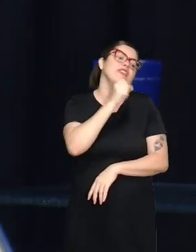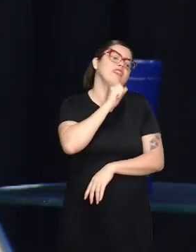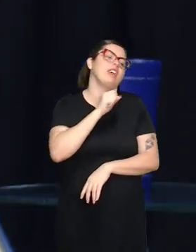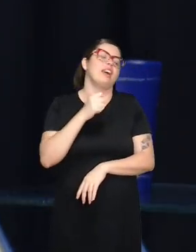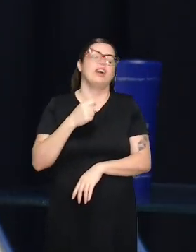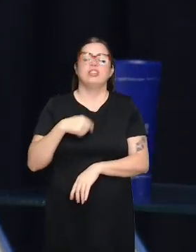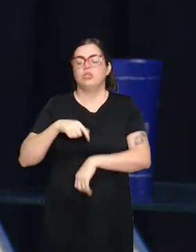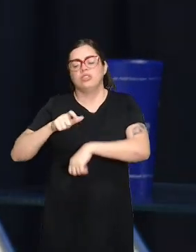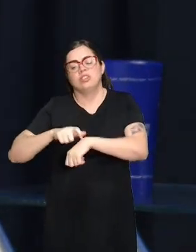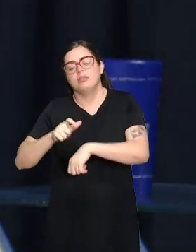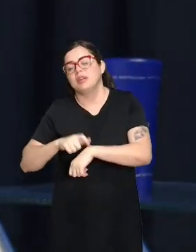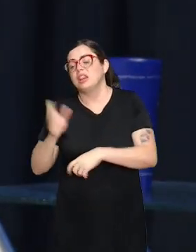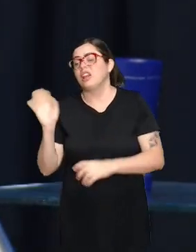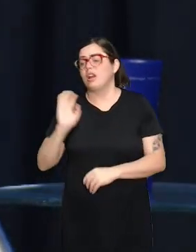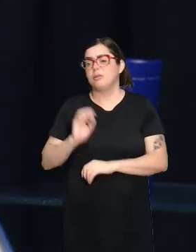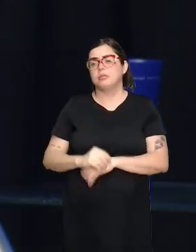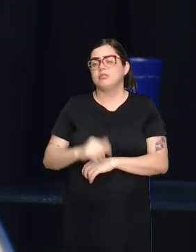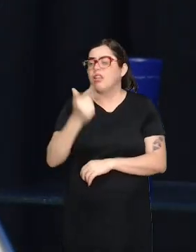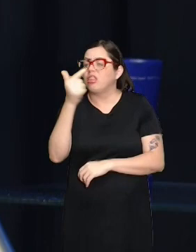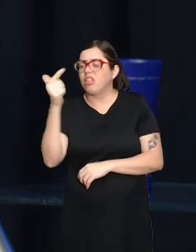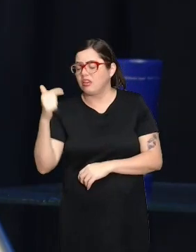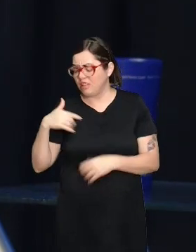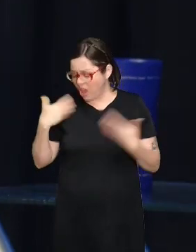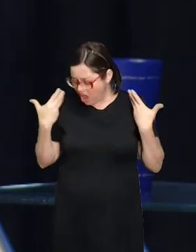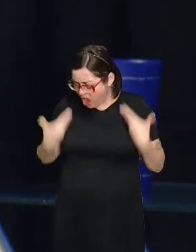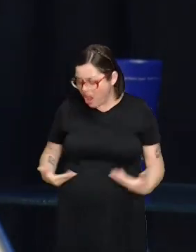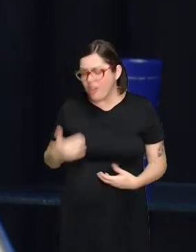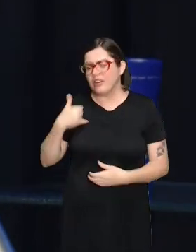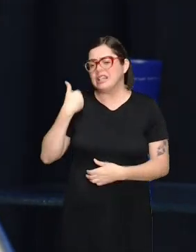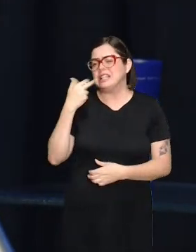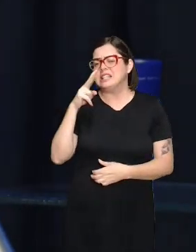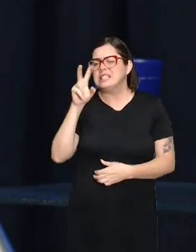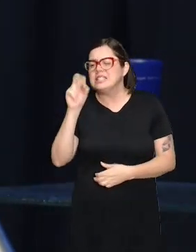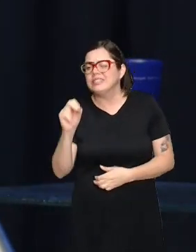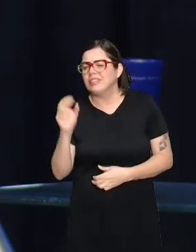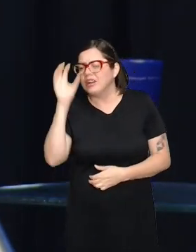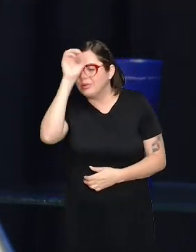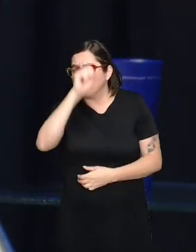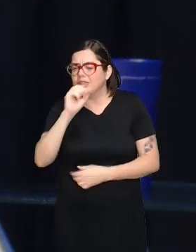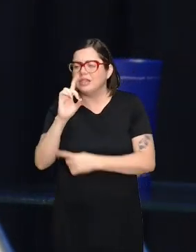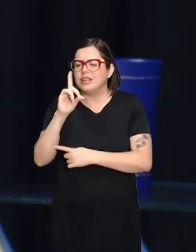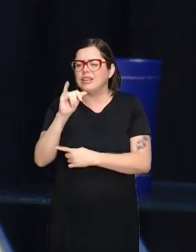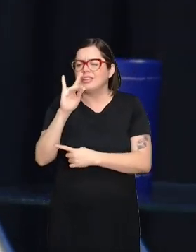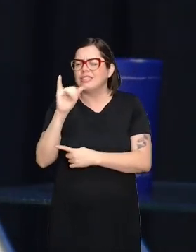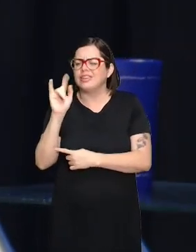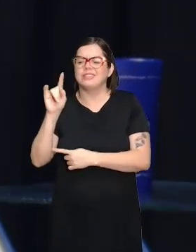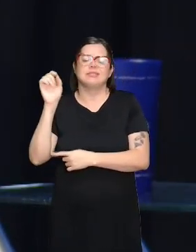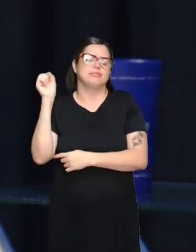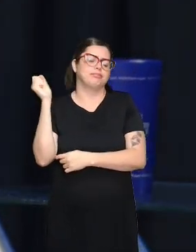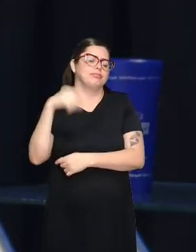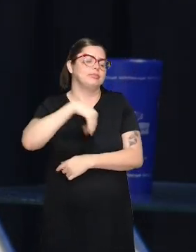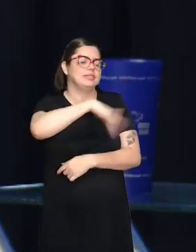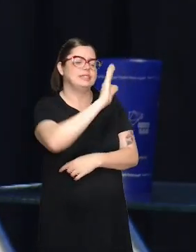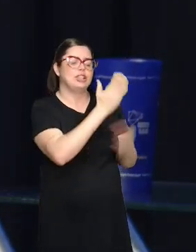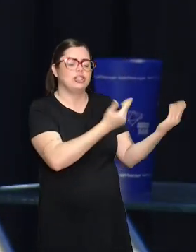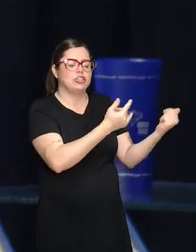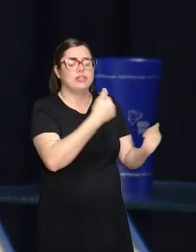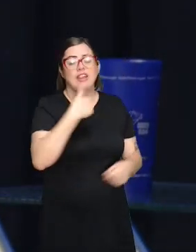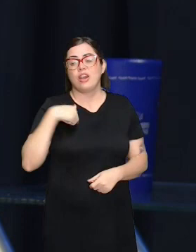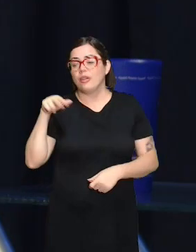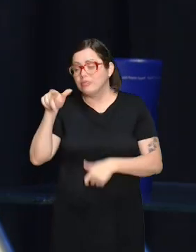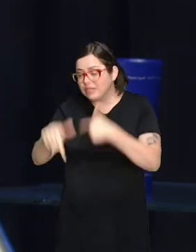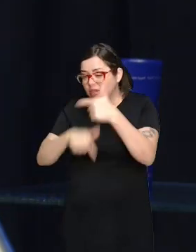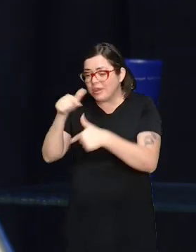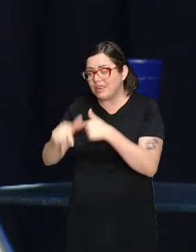fazer isso. Imagina eu, com 50 anos, vou aprender dados? Não, isso é coisa de jovem. Eu trabalhar com tecnologia? Não. Isso é